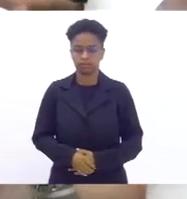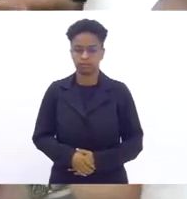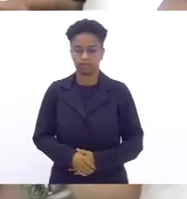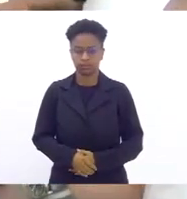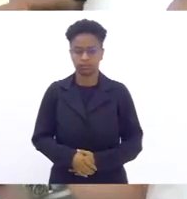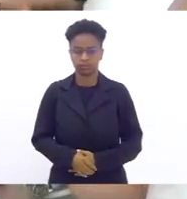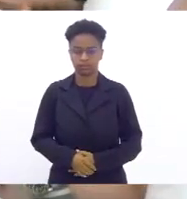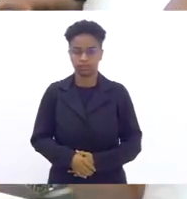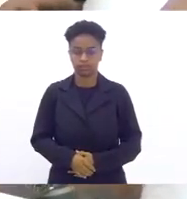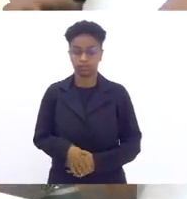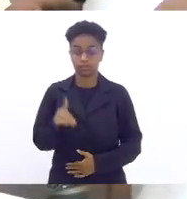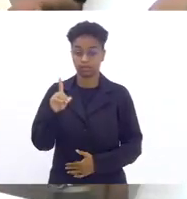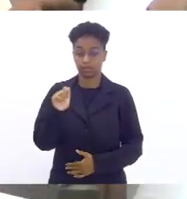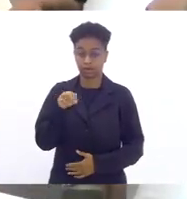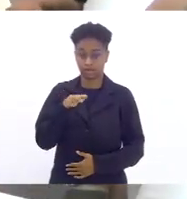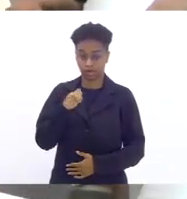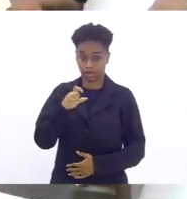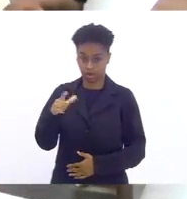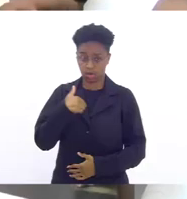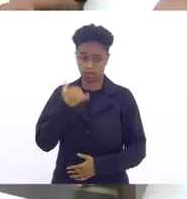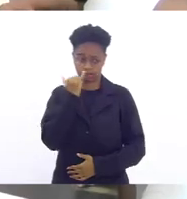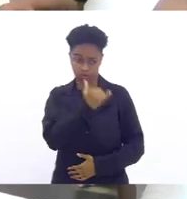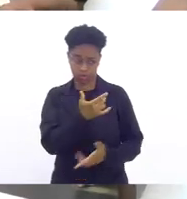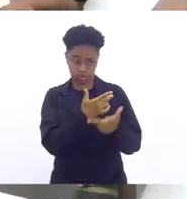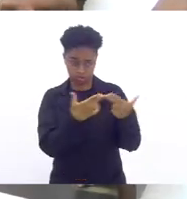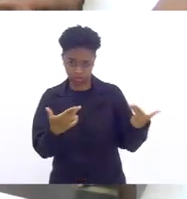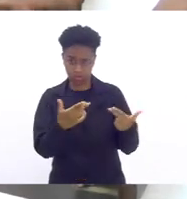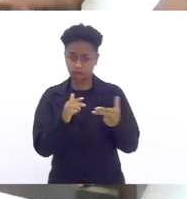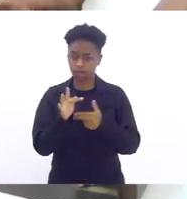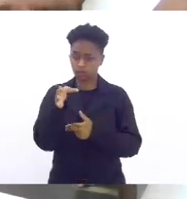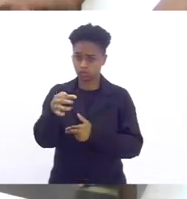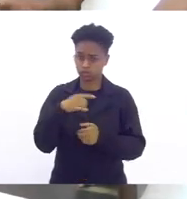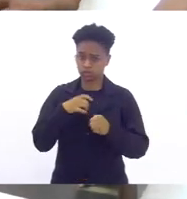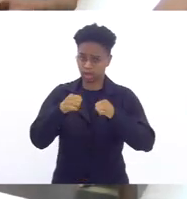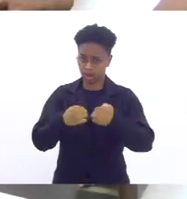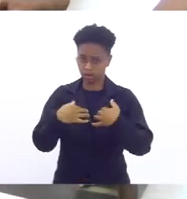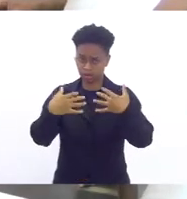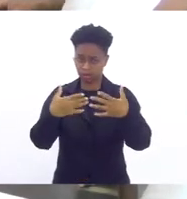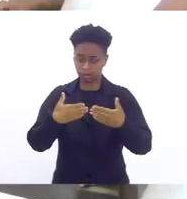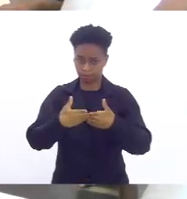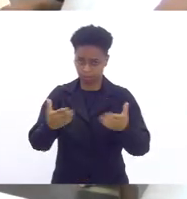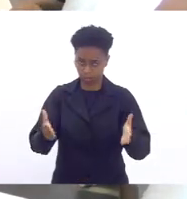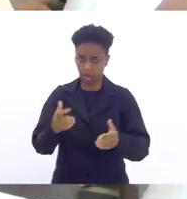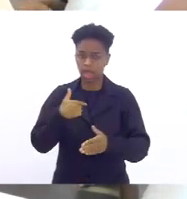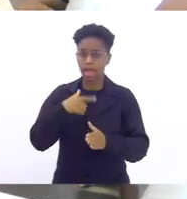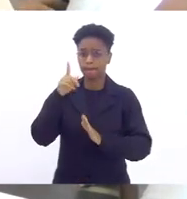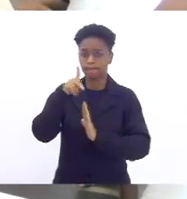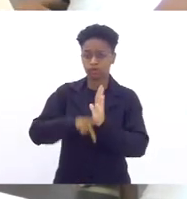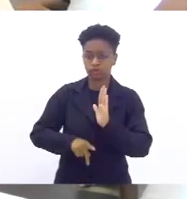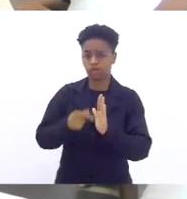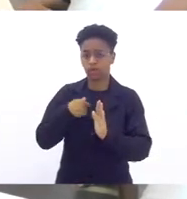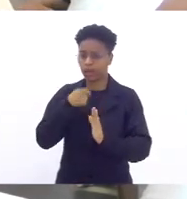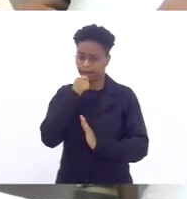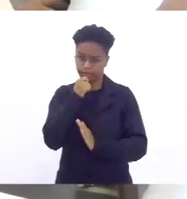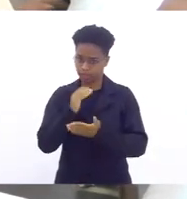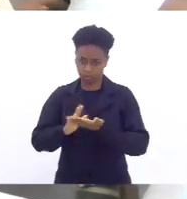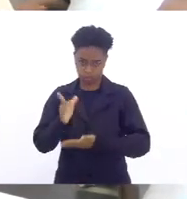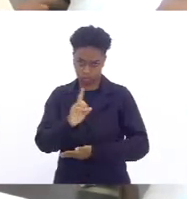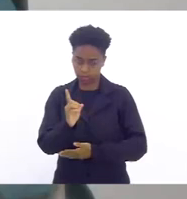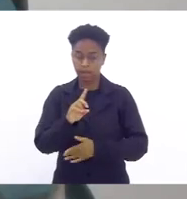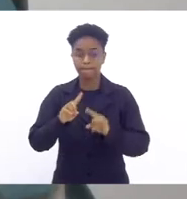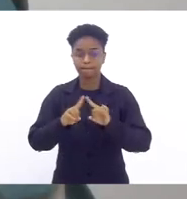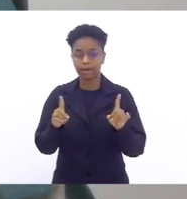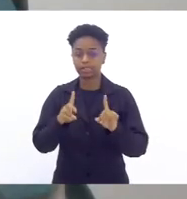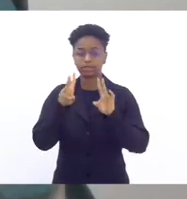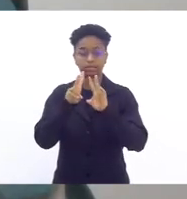o Daniel deixa eu te dizer uma coisa uma das próximas audiências que a gente vai fazer sobre um projeto que eu não aprovi ainda que